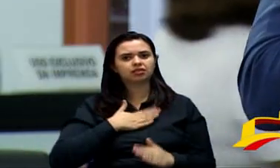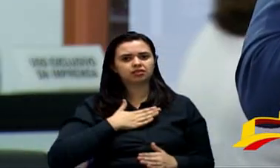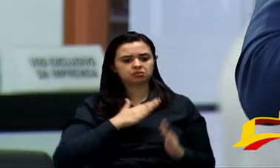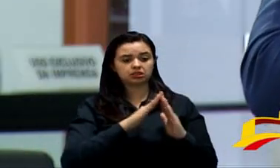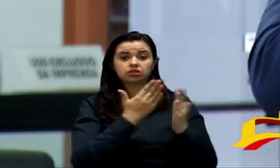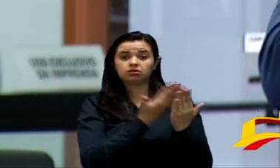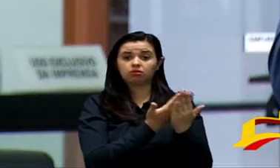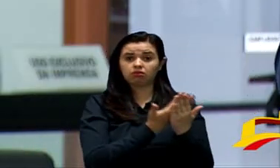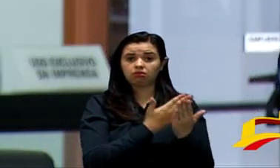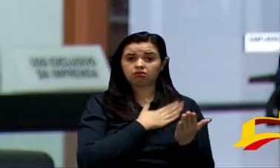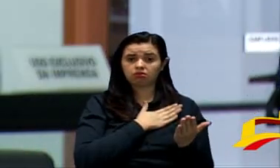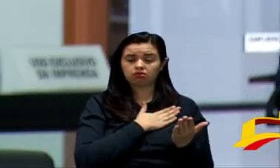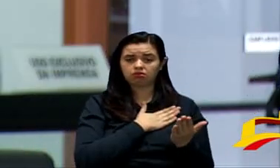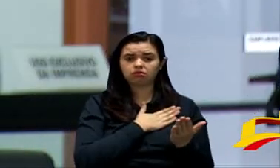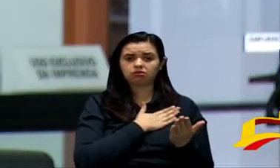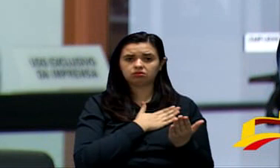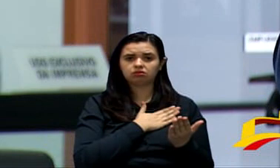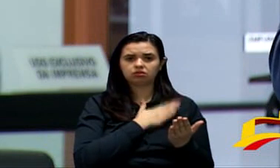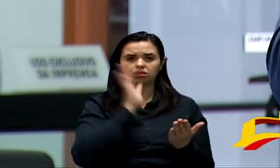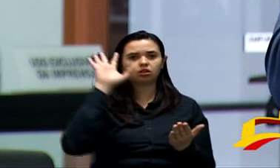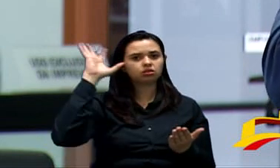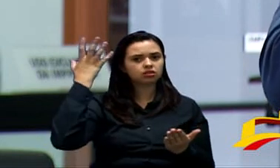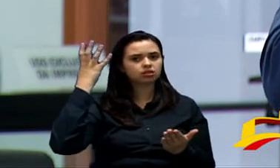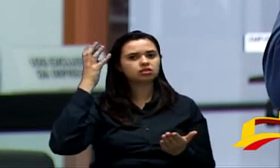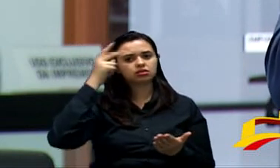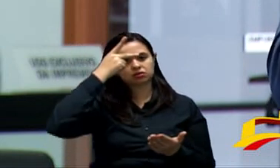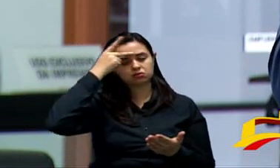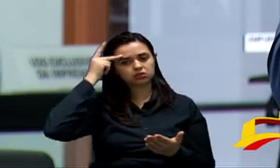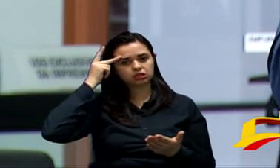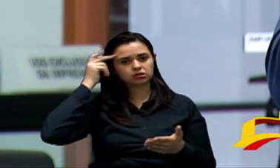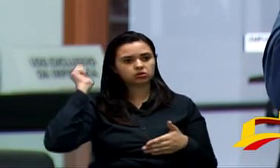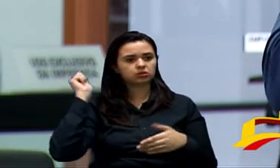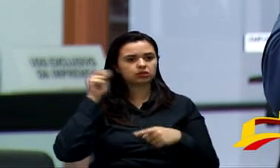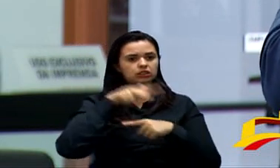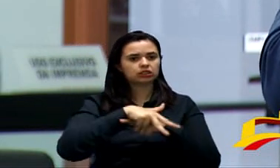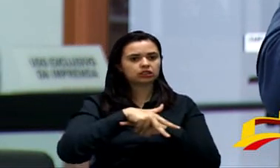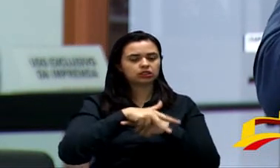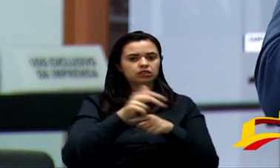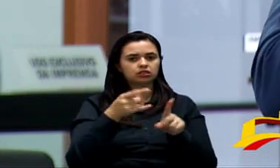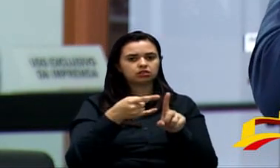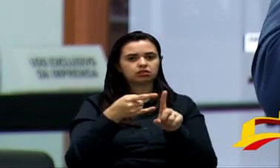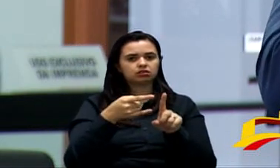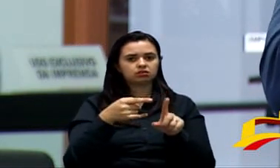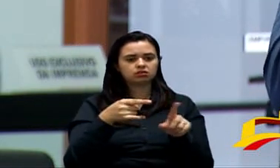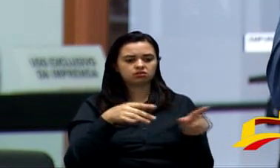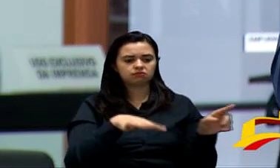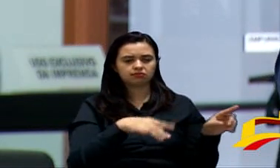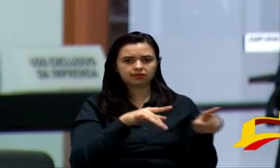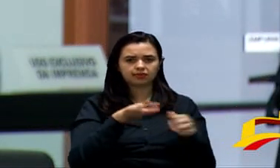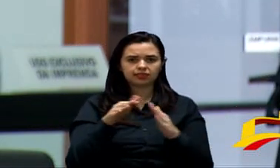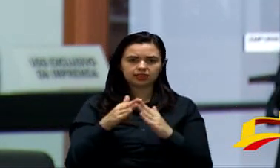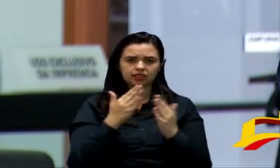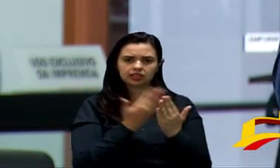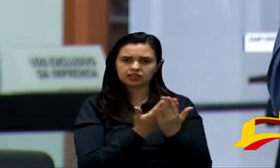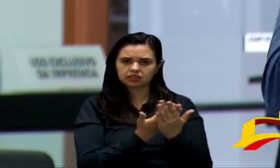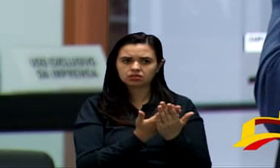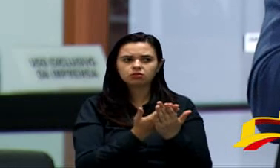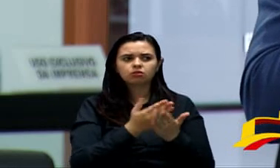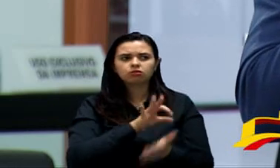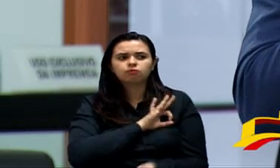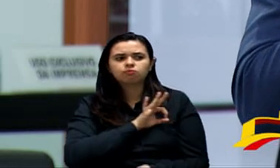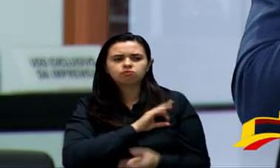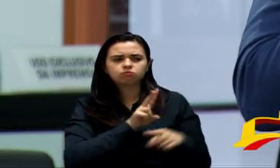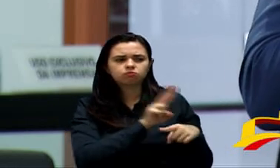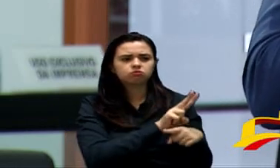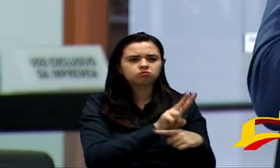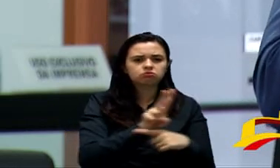nunca experimentei. Graças a Deus, agradeço a Deus, porque sempre estava ali a guarda, talvez, sempre estava ali rondando. Tá além de